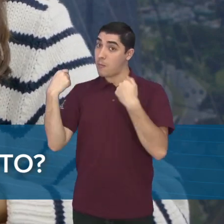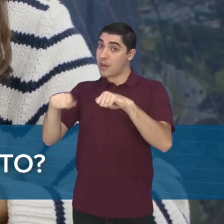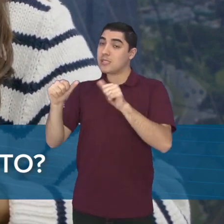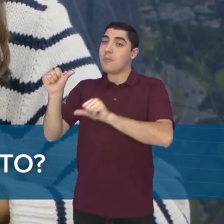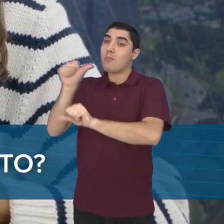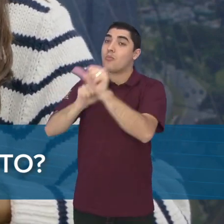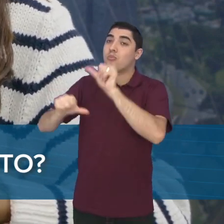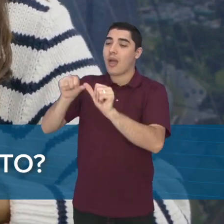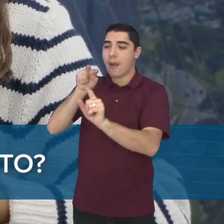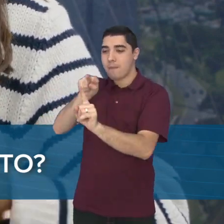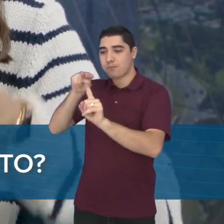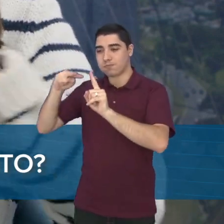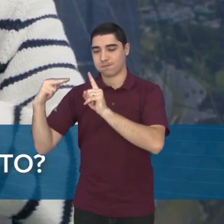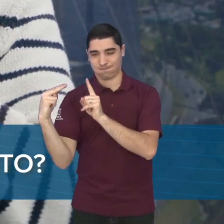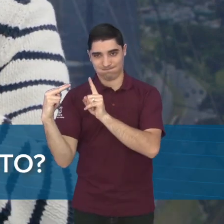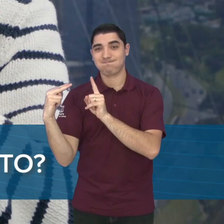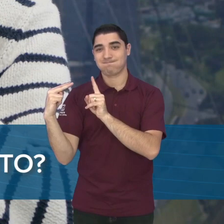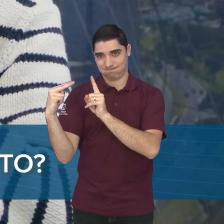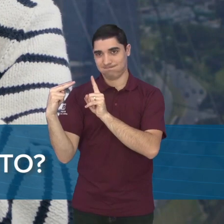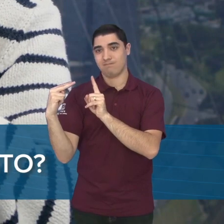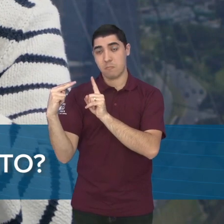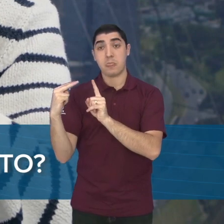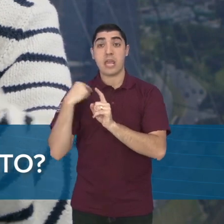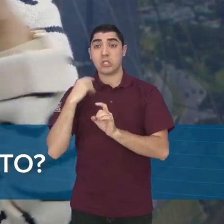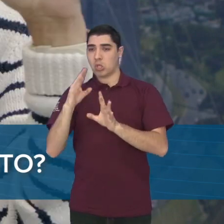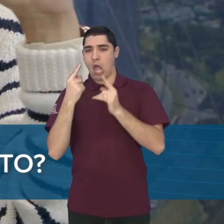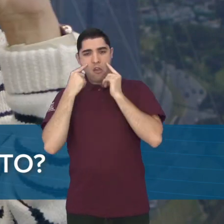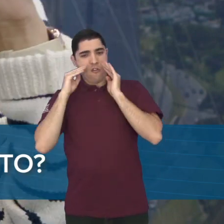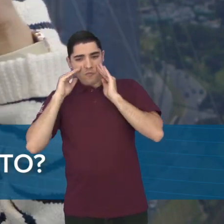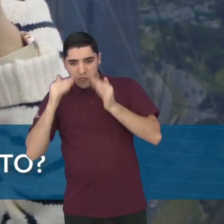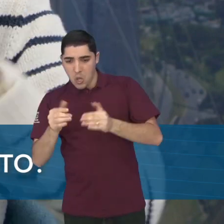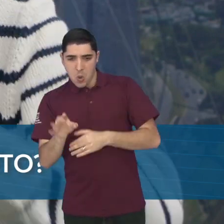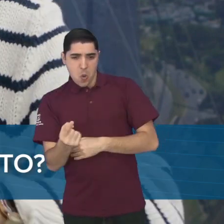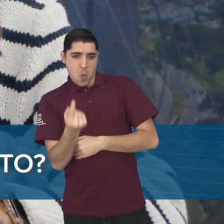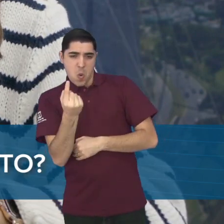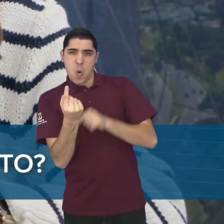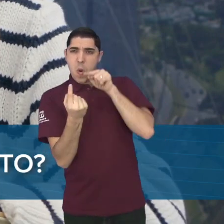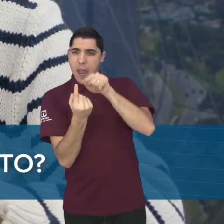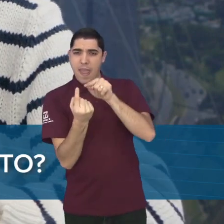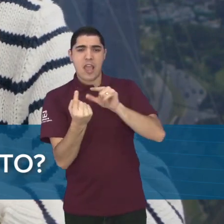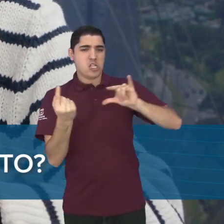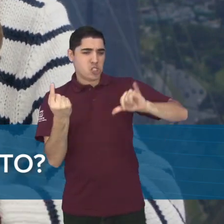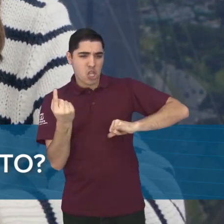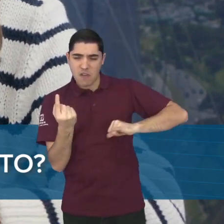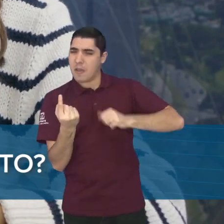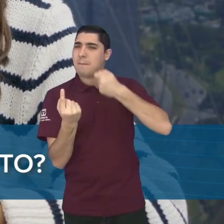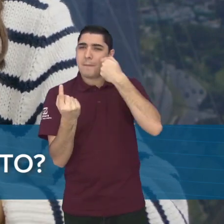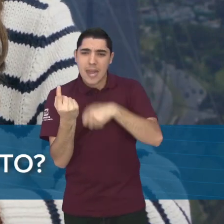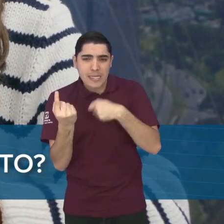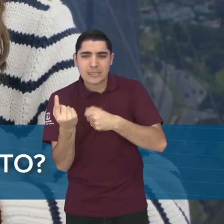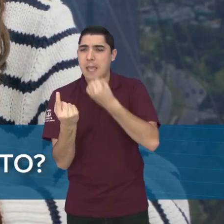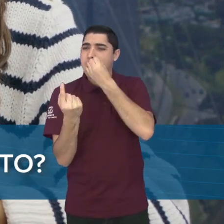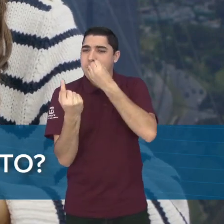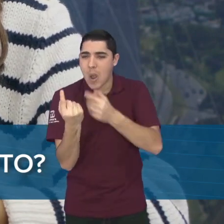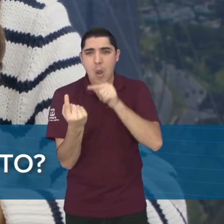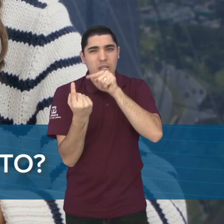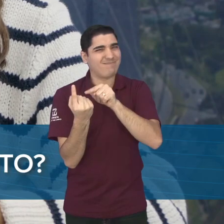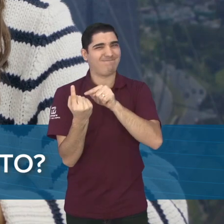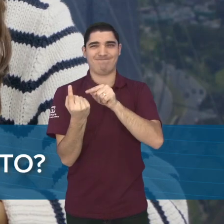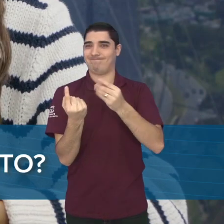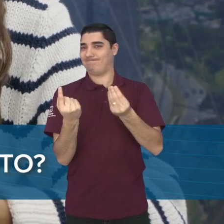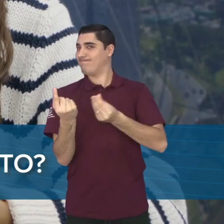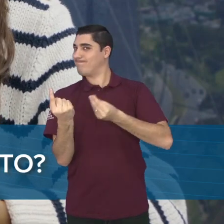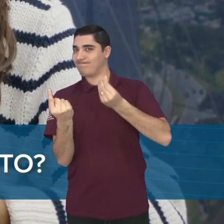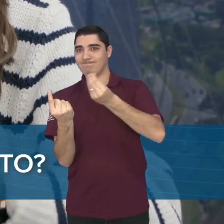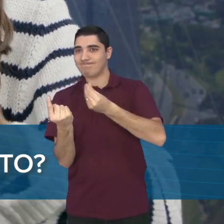acho bacana esse olhar, mas não quando a gente coloca sempre o idealizado, daí eu não acho bacana. Mas que existe, sim, uma forma da gente